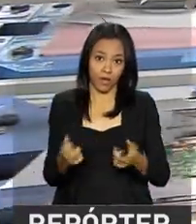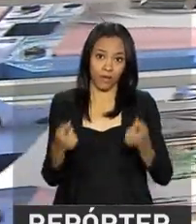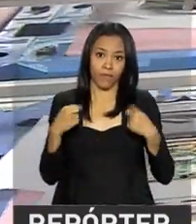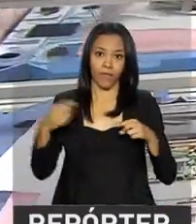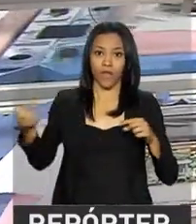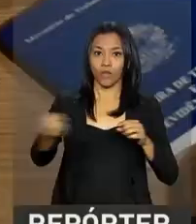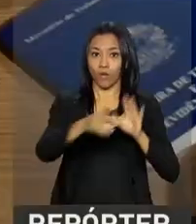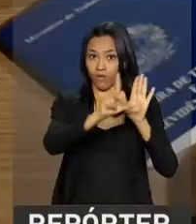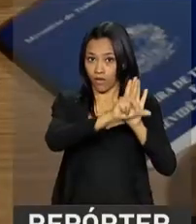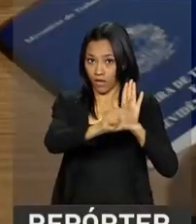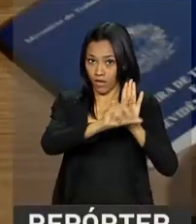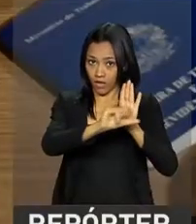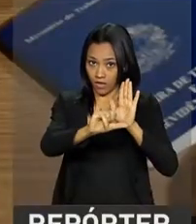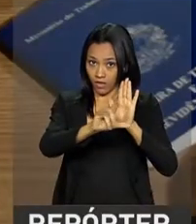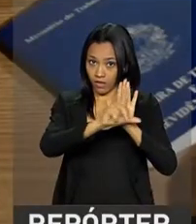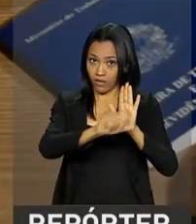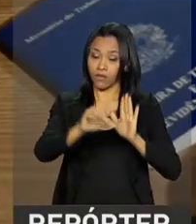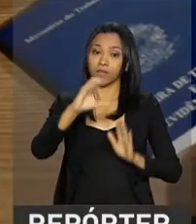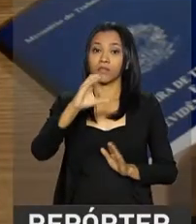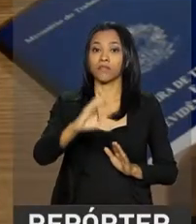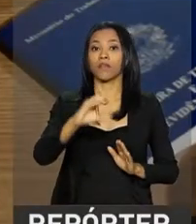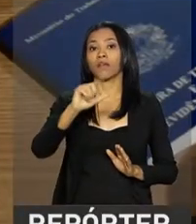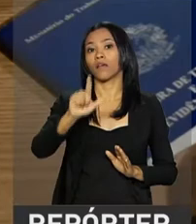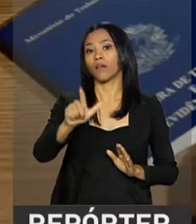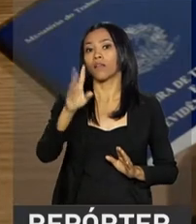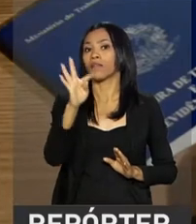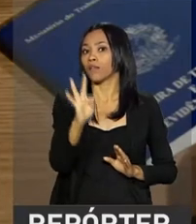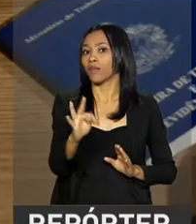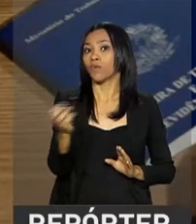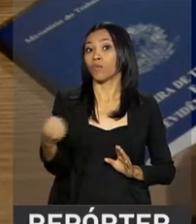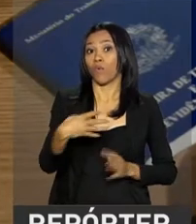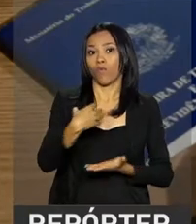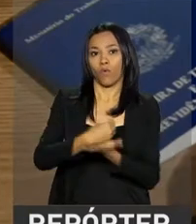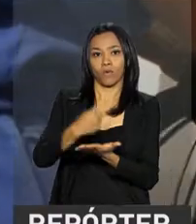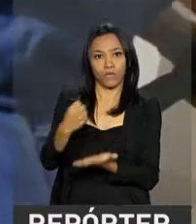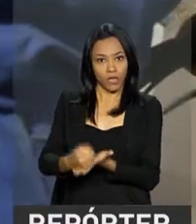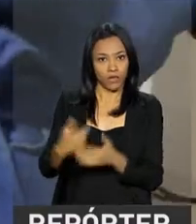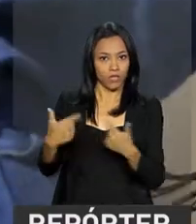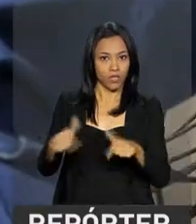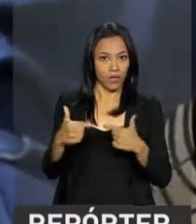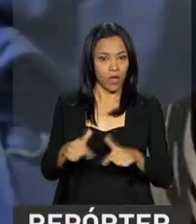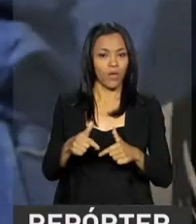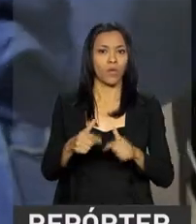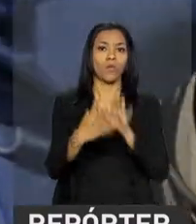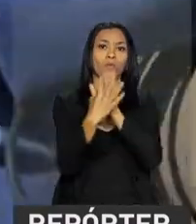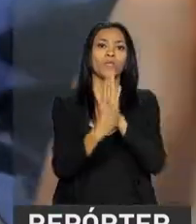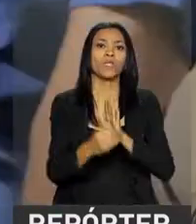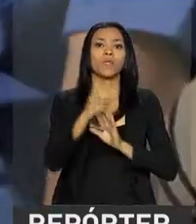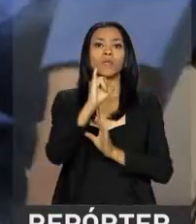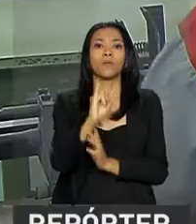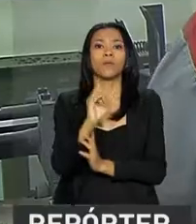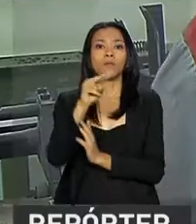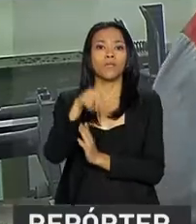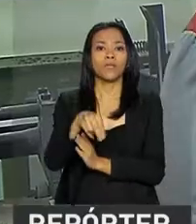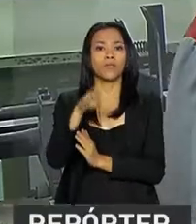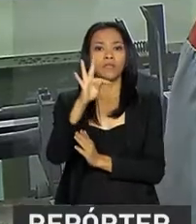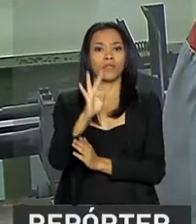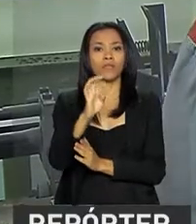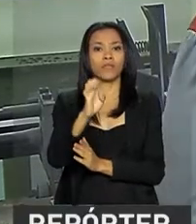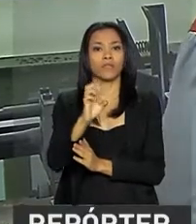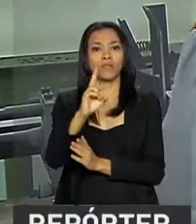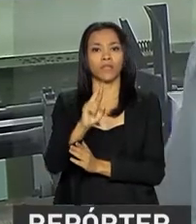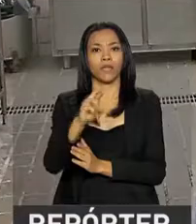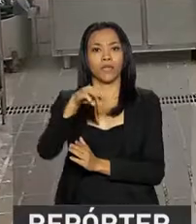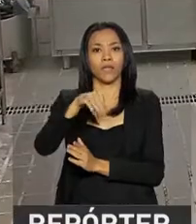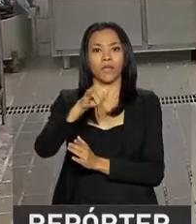lei trouxe também uma nova modalidade de contrato de trabalho o intermitente a partir de agora empresas podem contratar